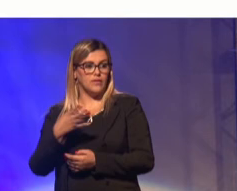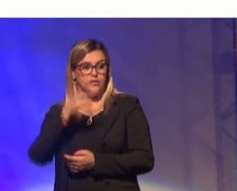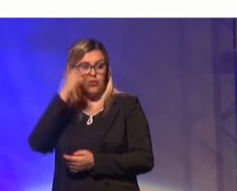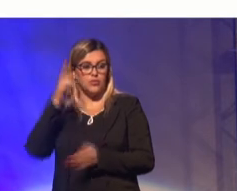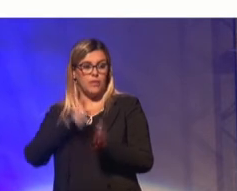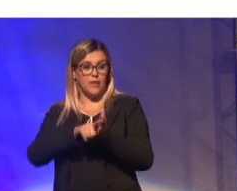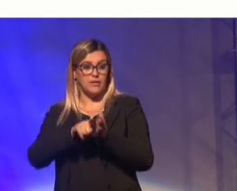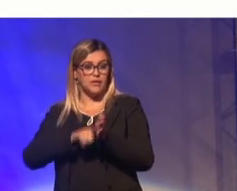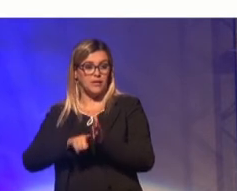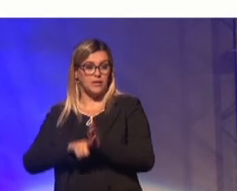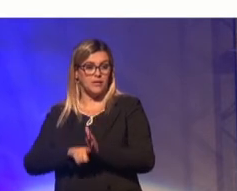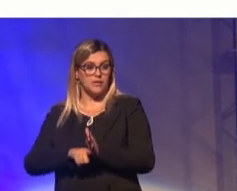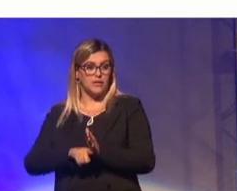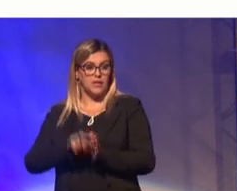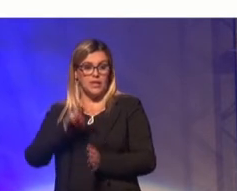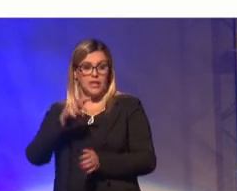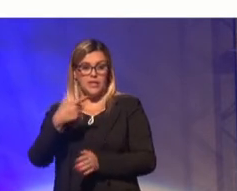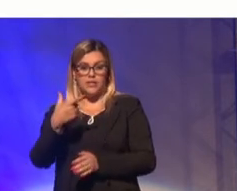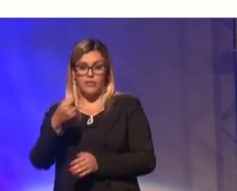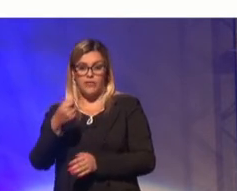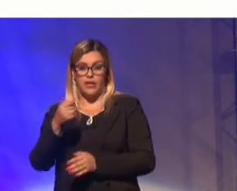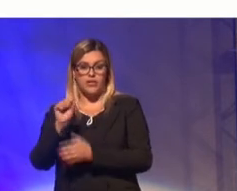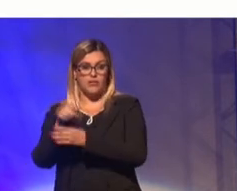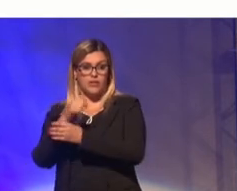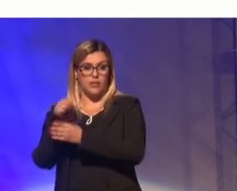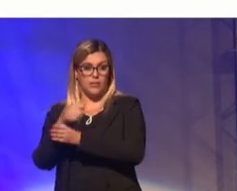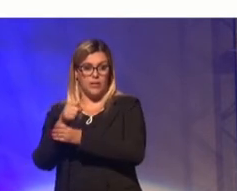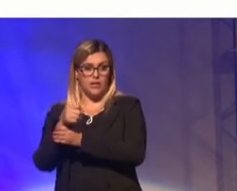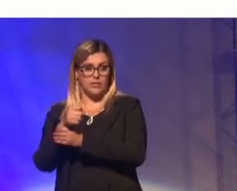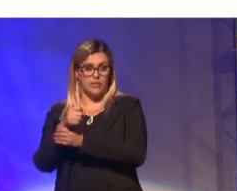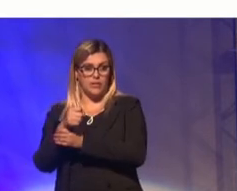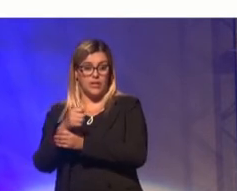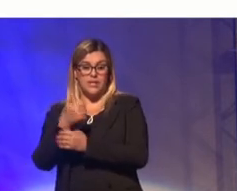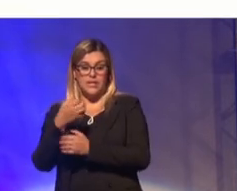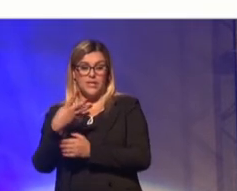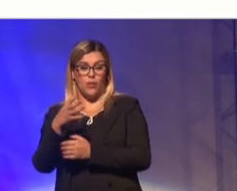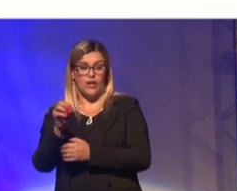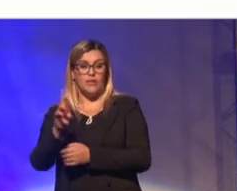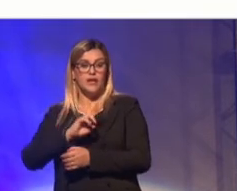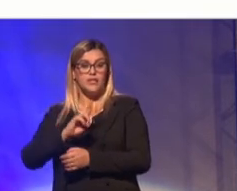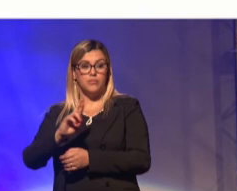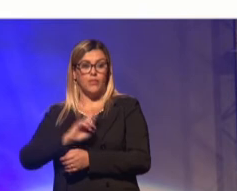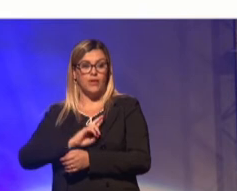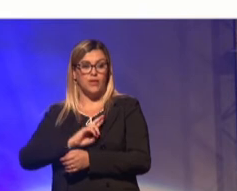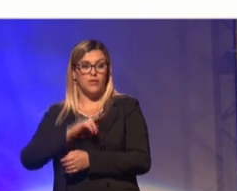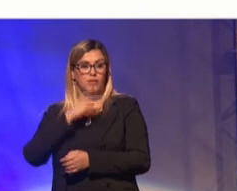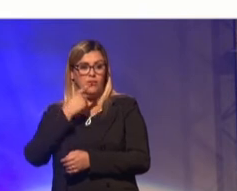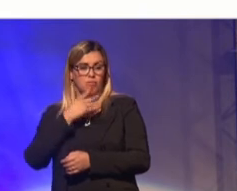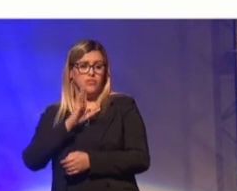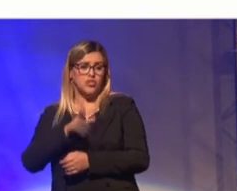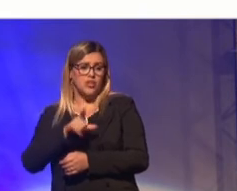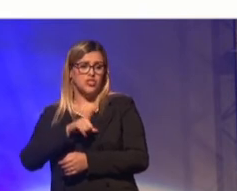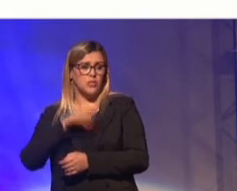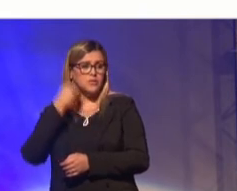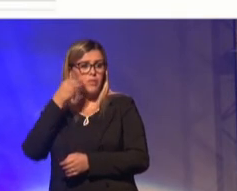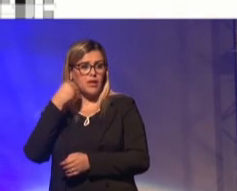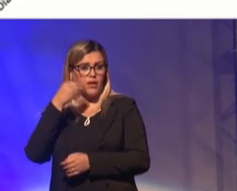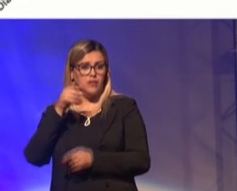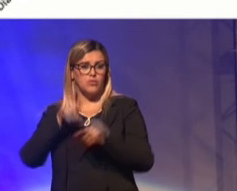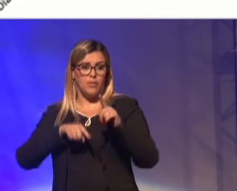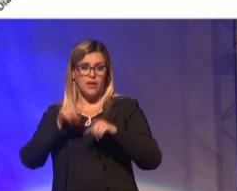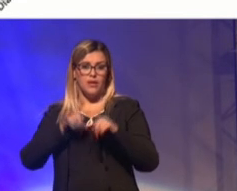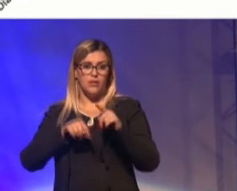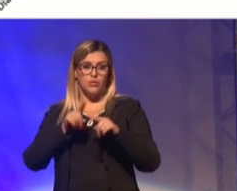resposta foi para 520 fisioterapeutas e 140 responderam, mas responderam que tinham experiências positivas e